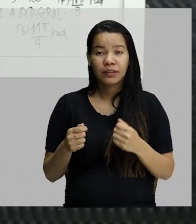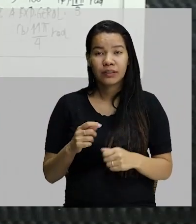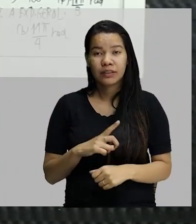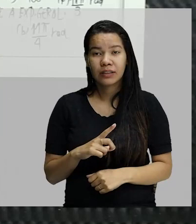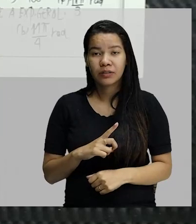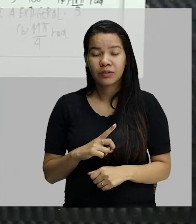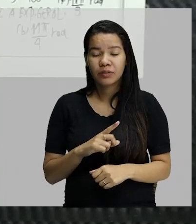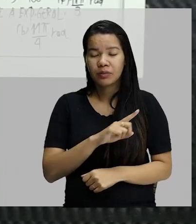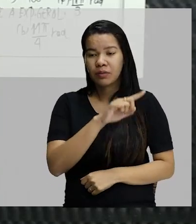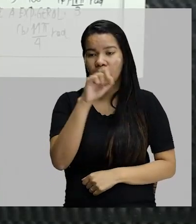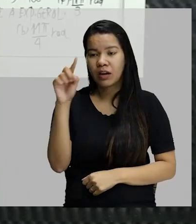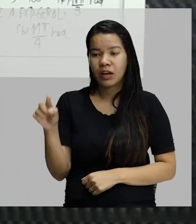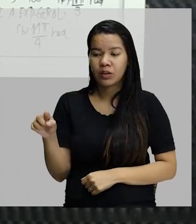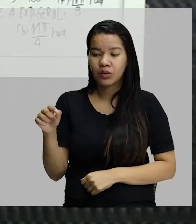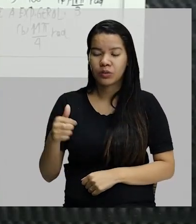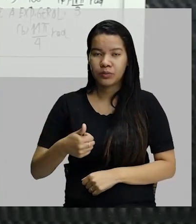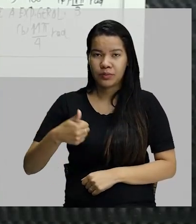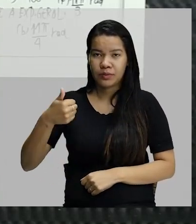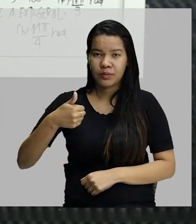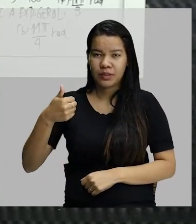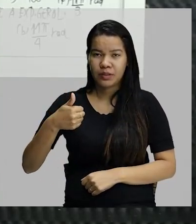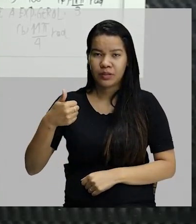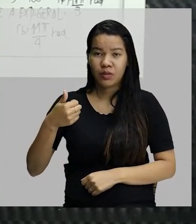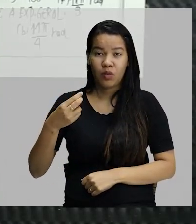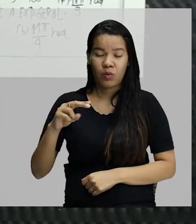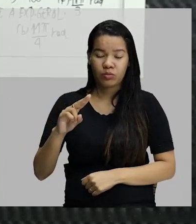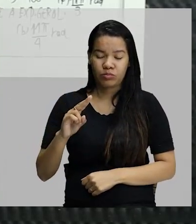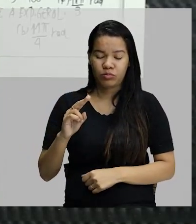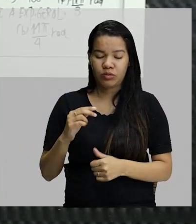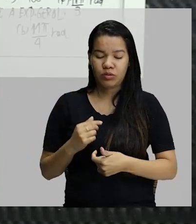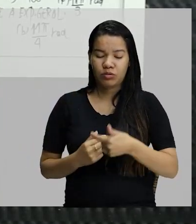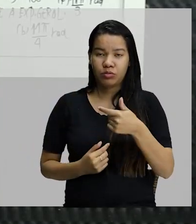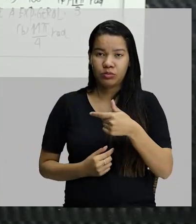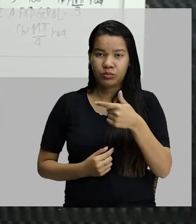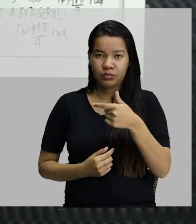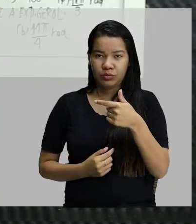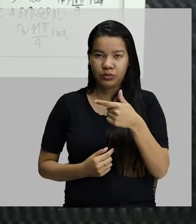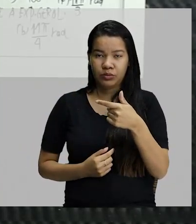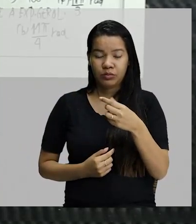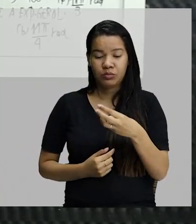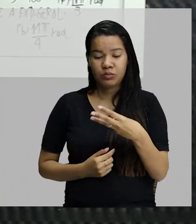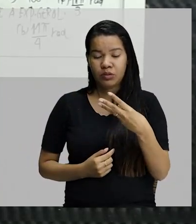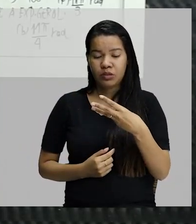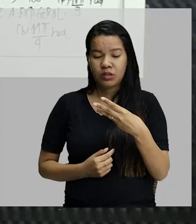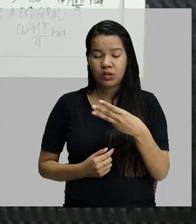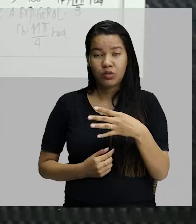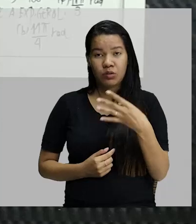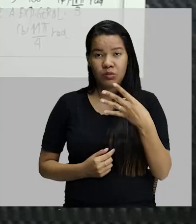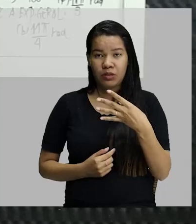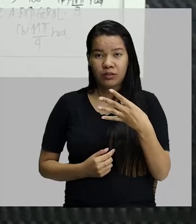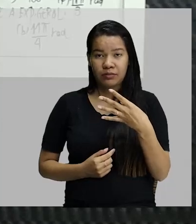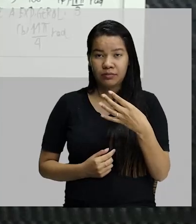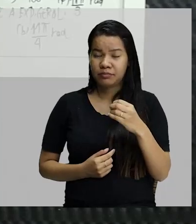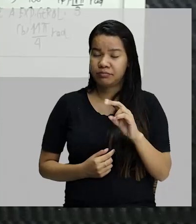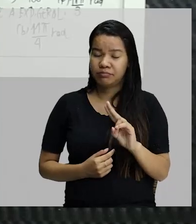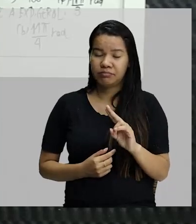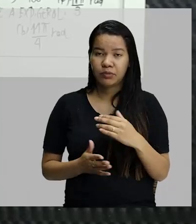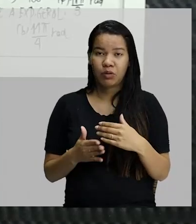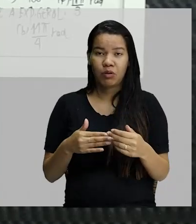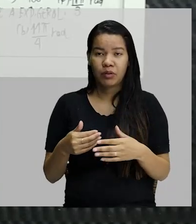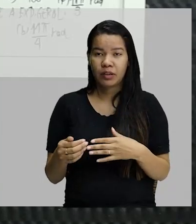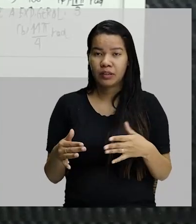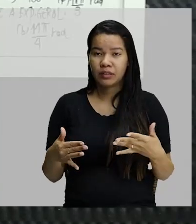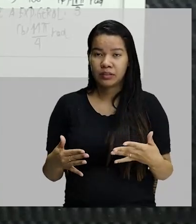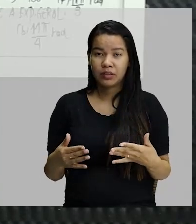um arco que esteja no primeiro quadrante, no segundo quadrante, né? Terceiro ou no quarto quadrante. Tá? Então isso aí